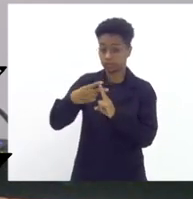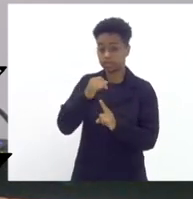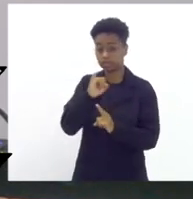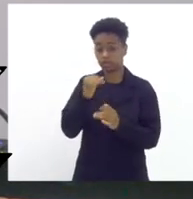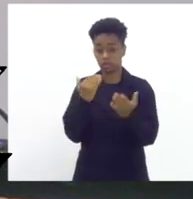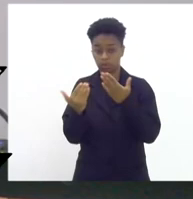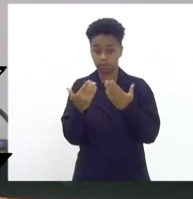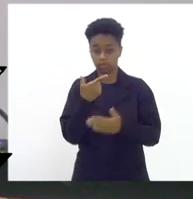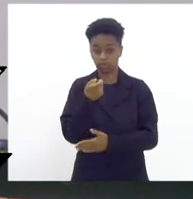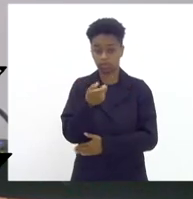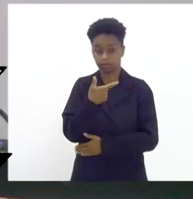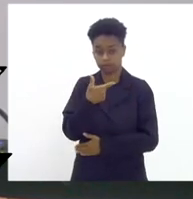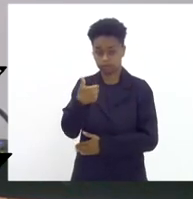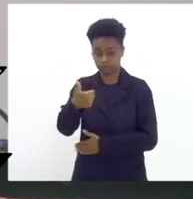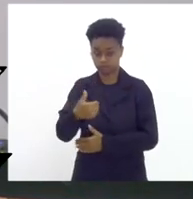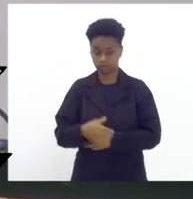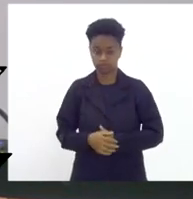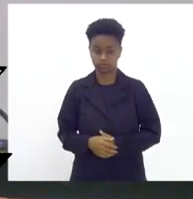2021